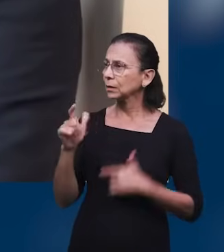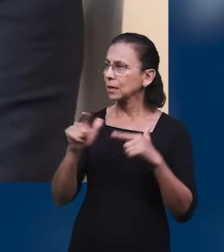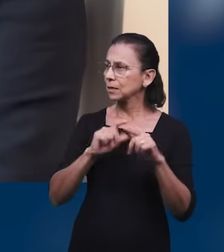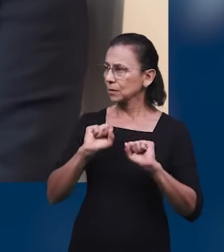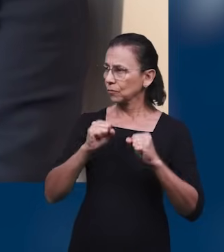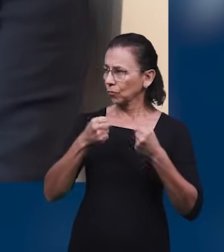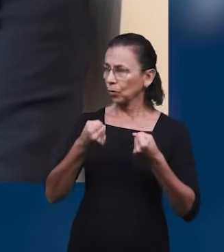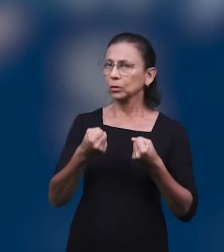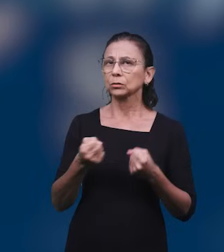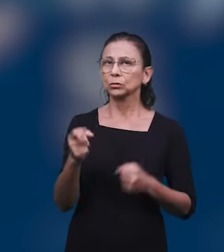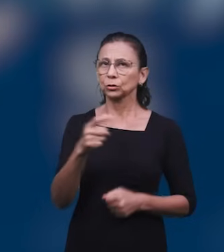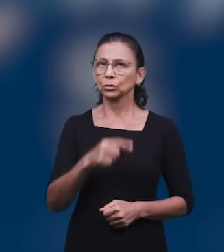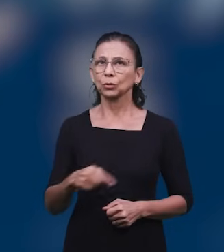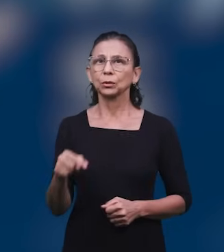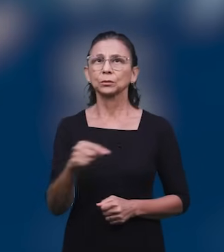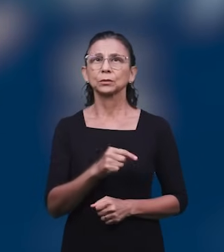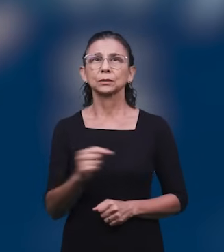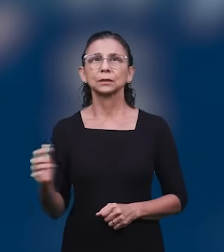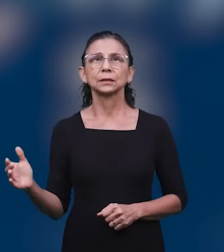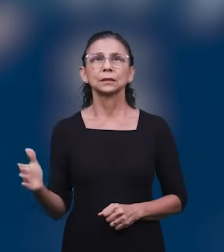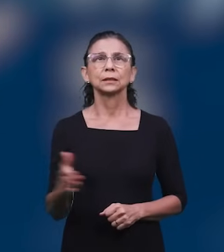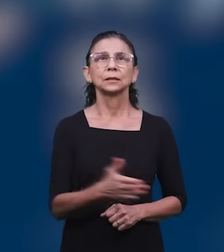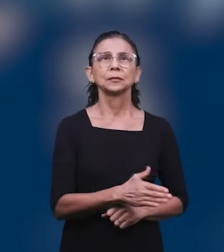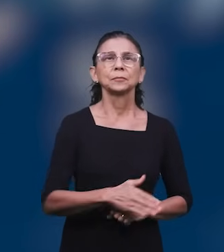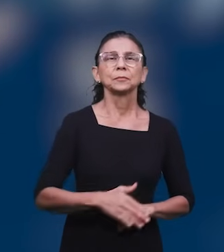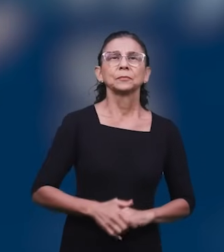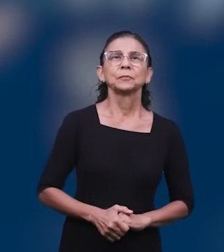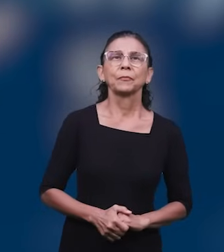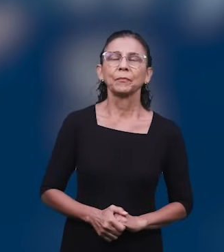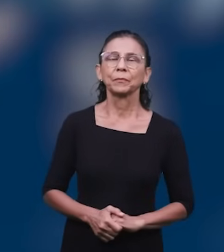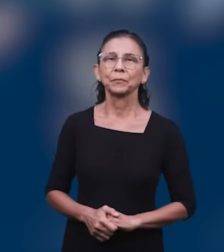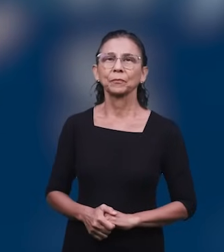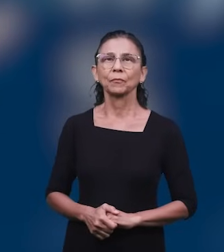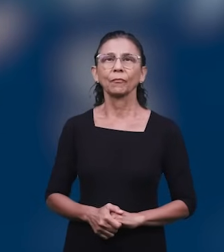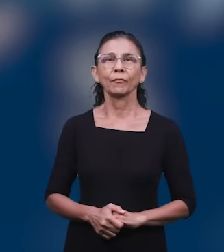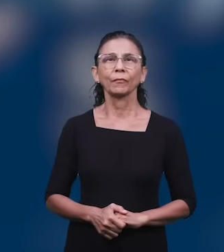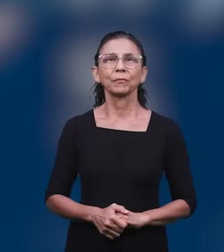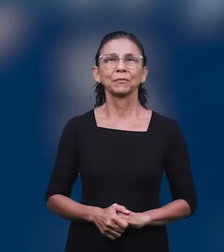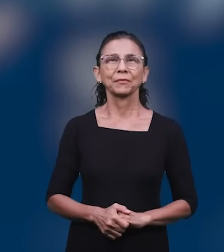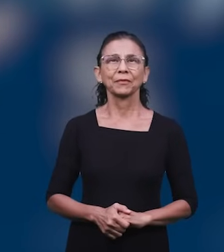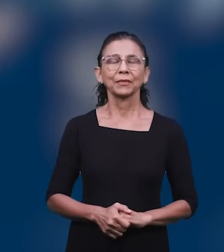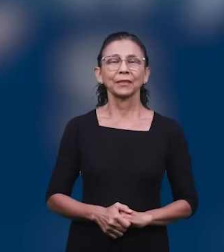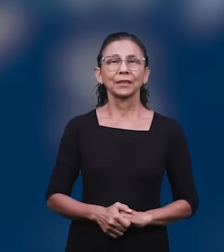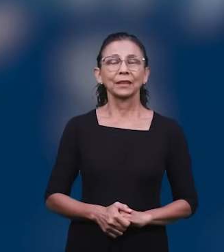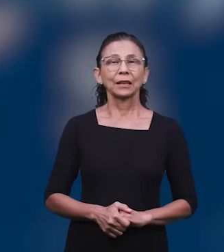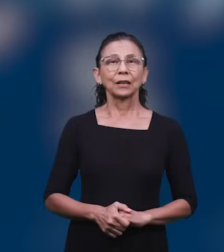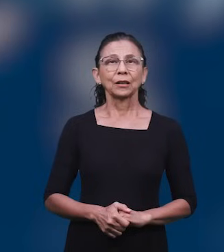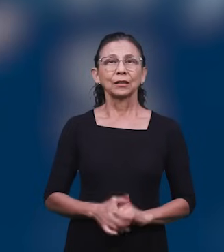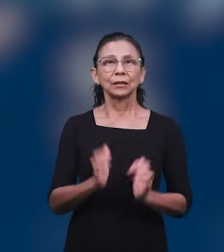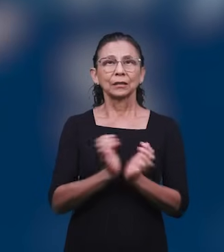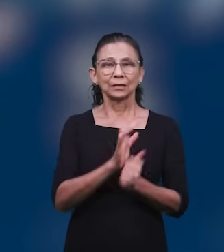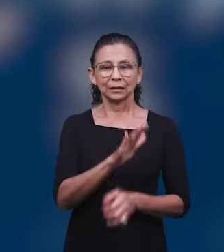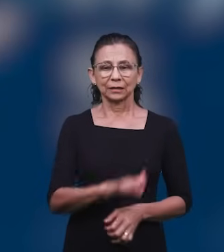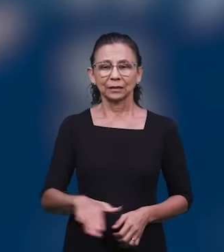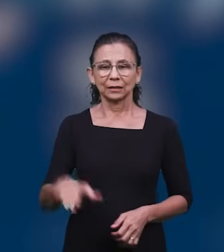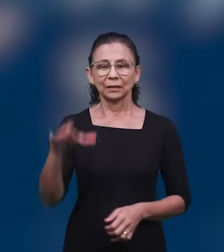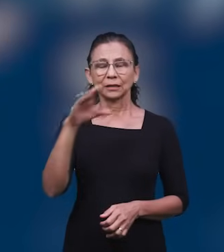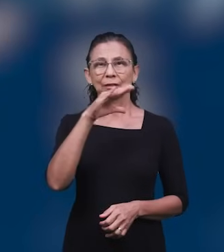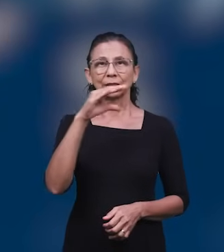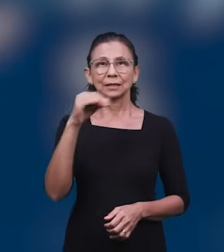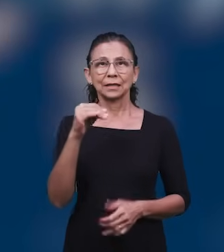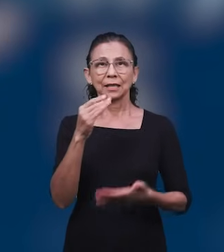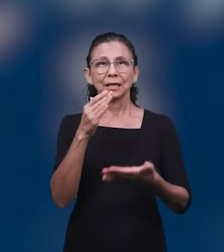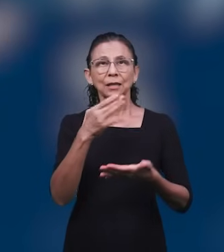a Jesus. Glória a Deus. Em Marlborough, das 40 crianças, intermediários e adolescentes presentes, metade era